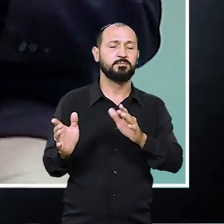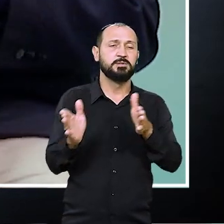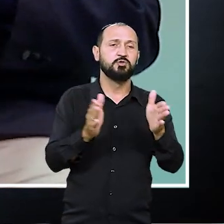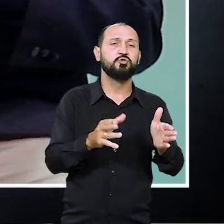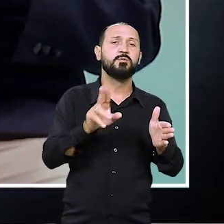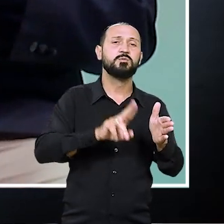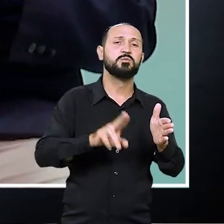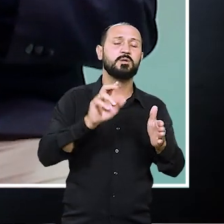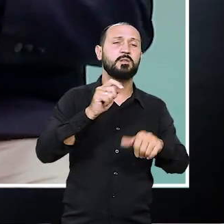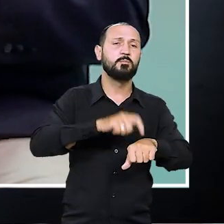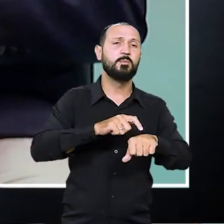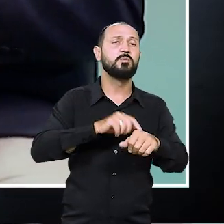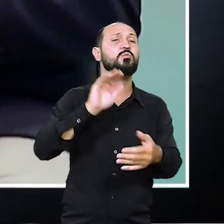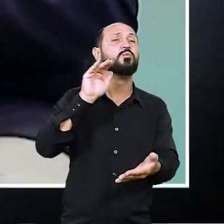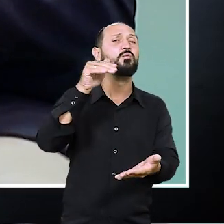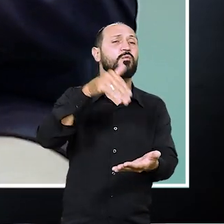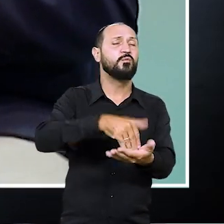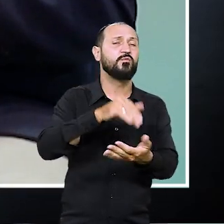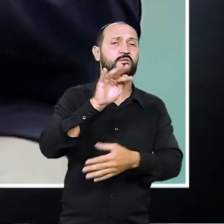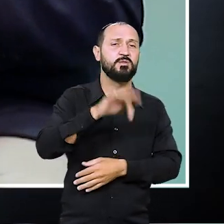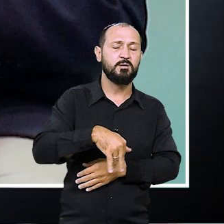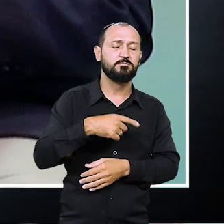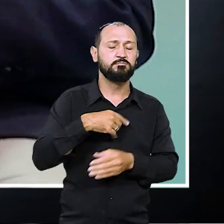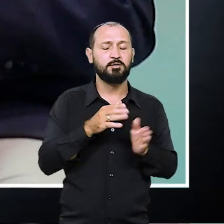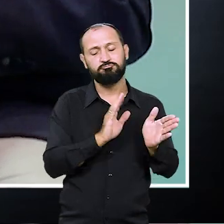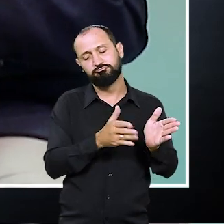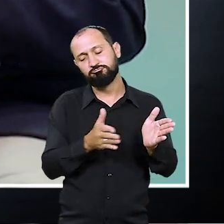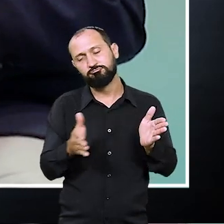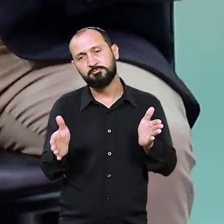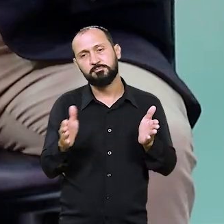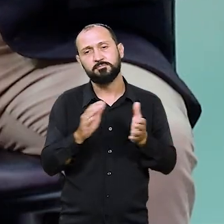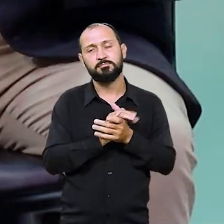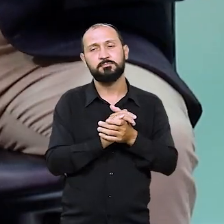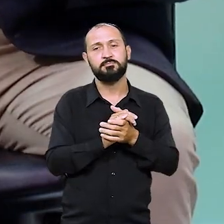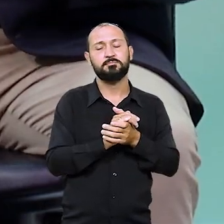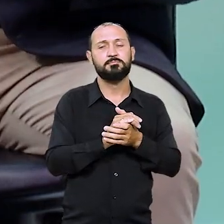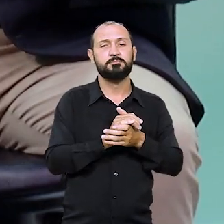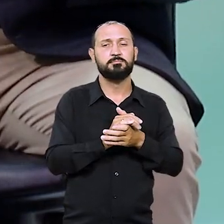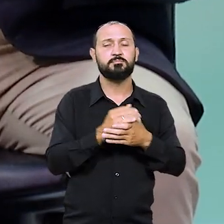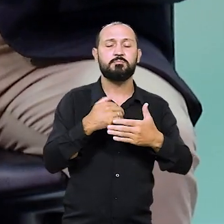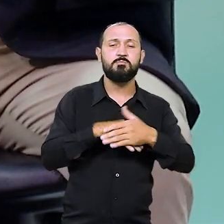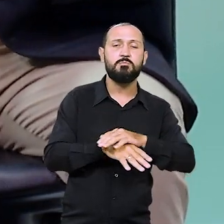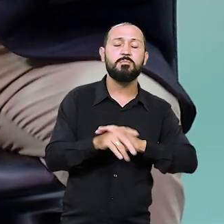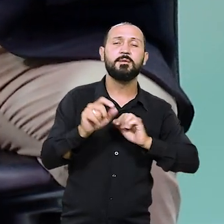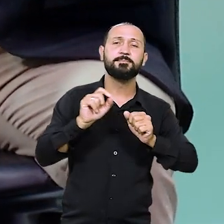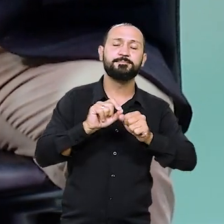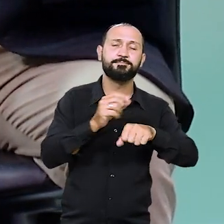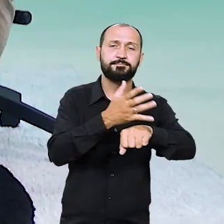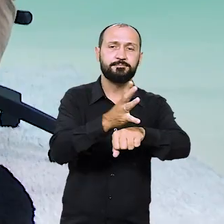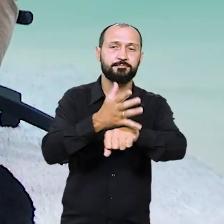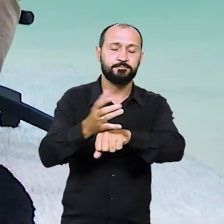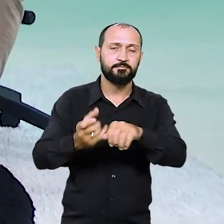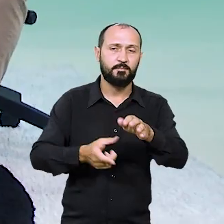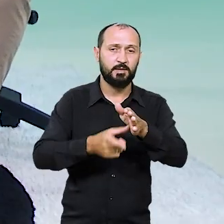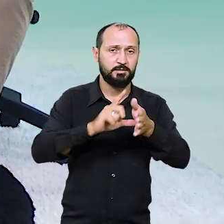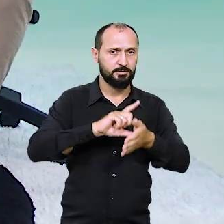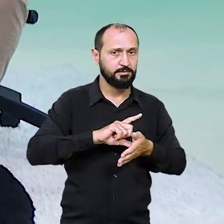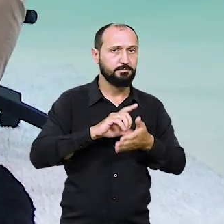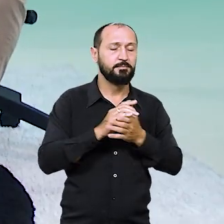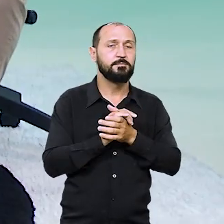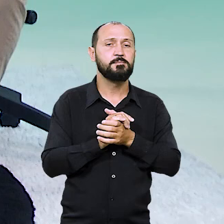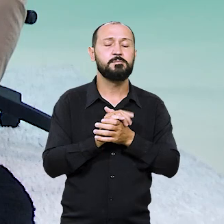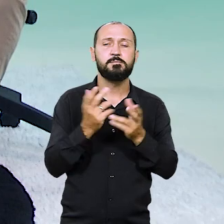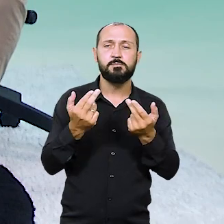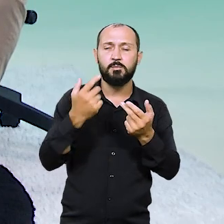anterior, que só vão se aplicar no final do processo, né? Então existe todo um rito, existe toda uma série de ações que devem ser praticadas